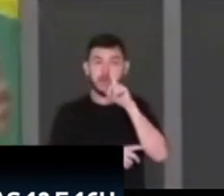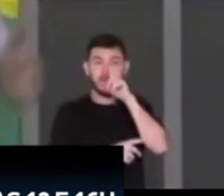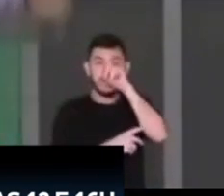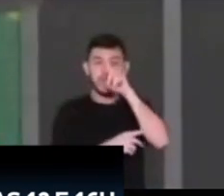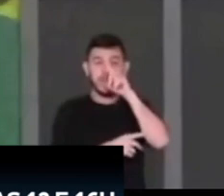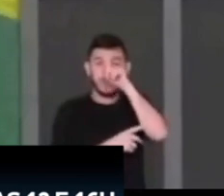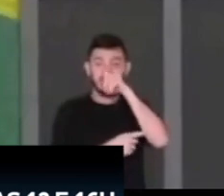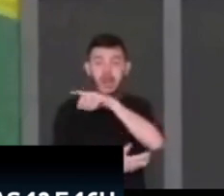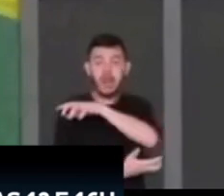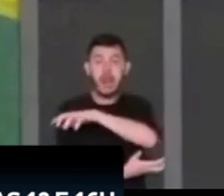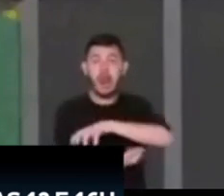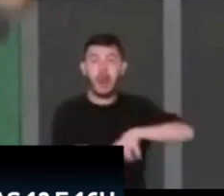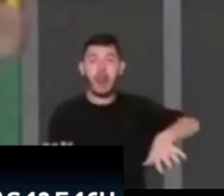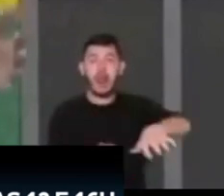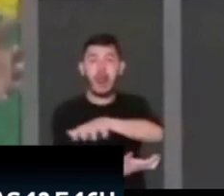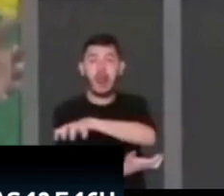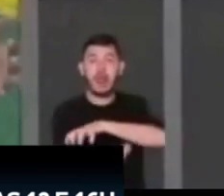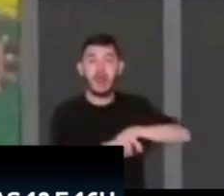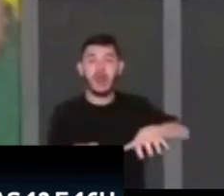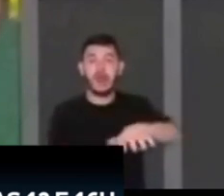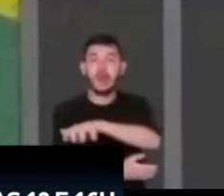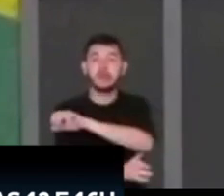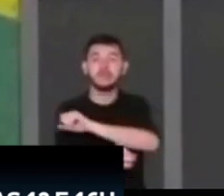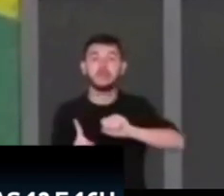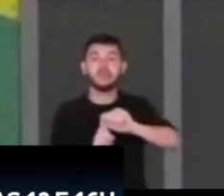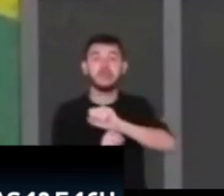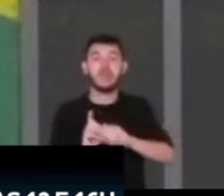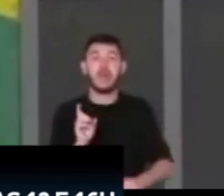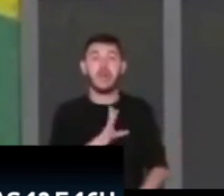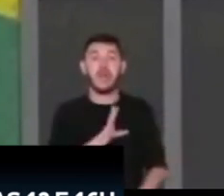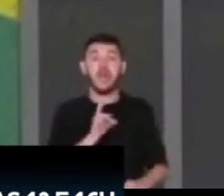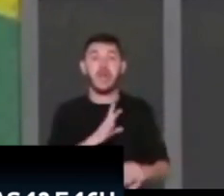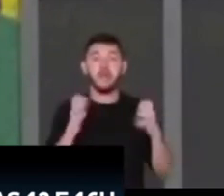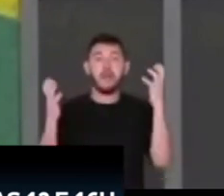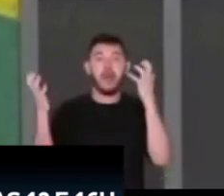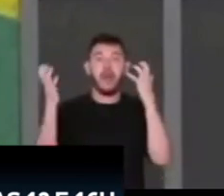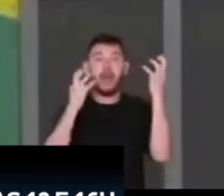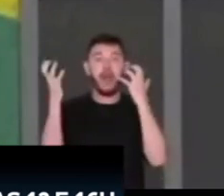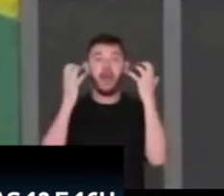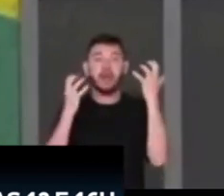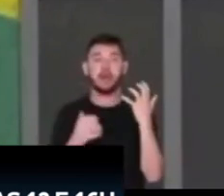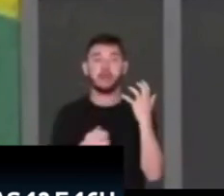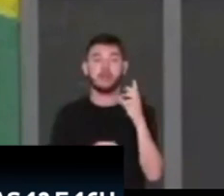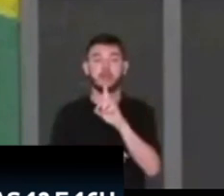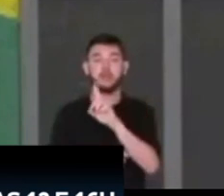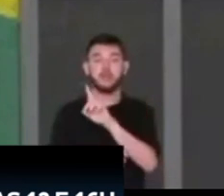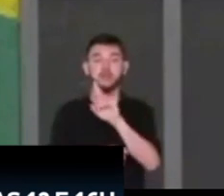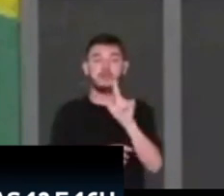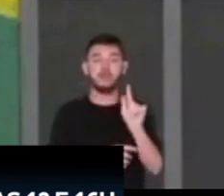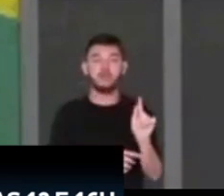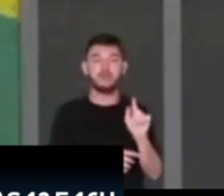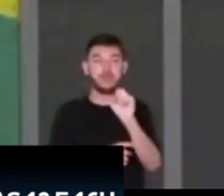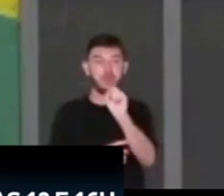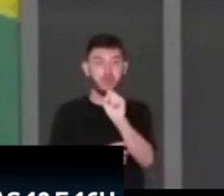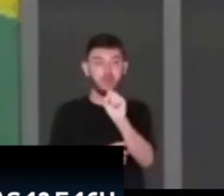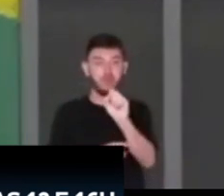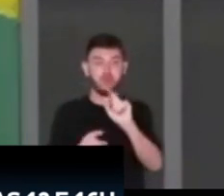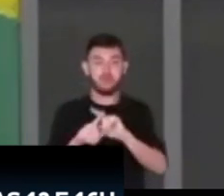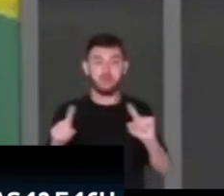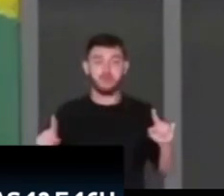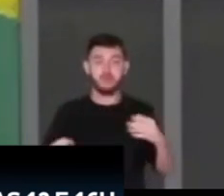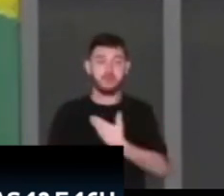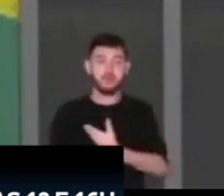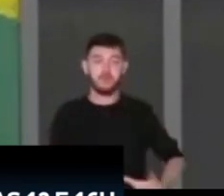de convulsão social no dia 8 e nada fez. O relatório